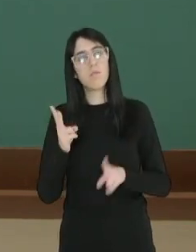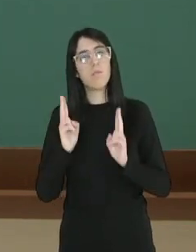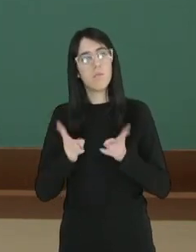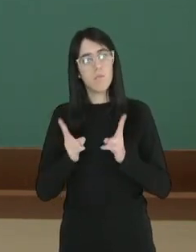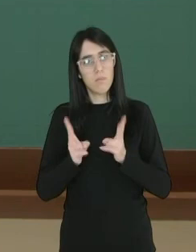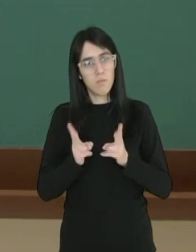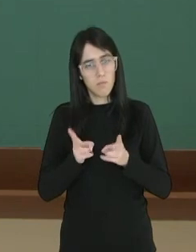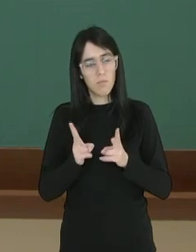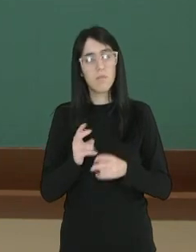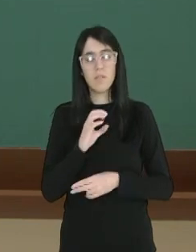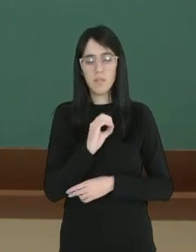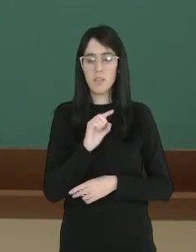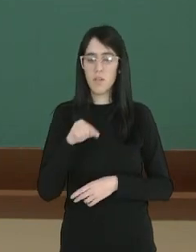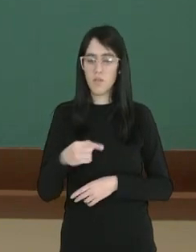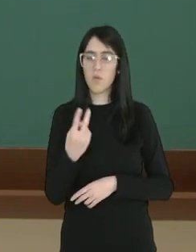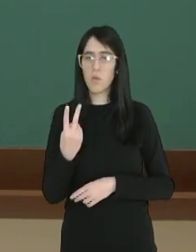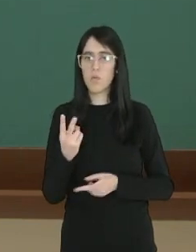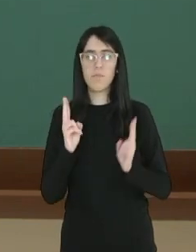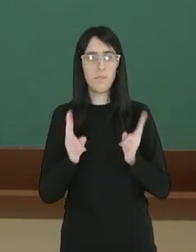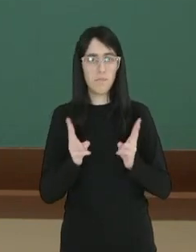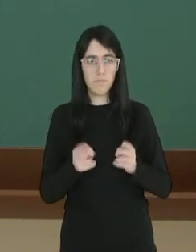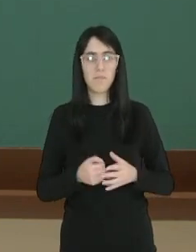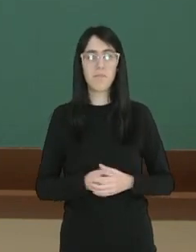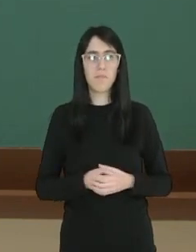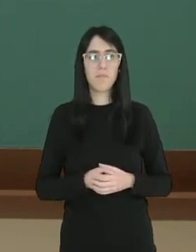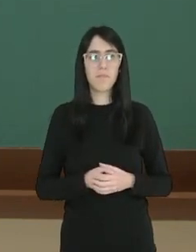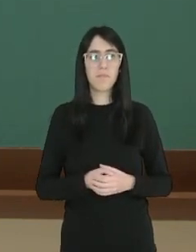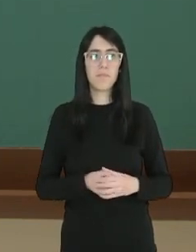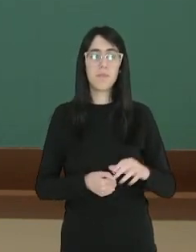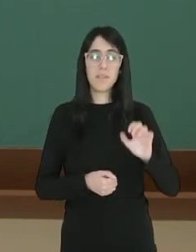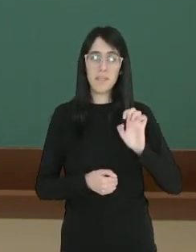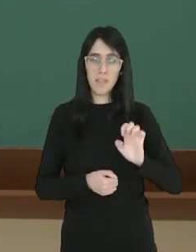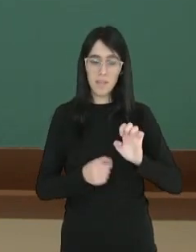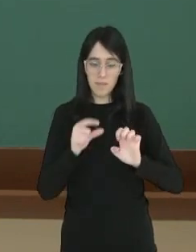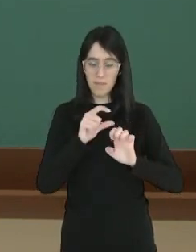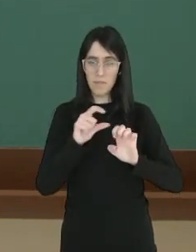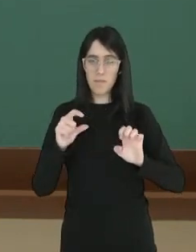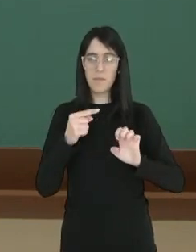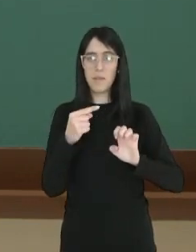o próprio 0,2, igual a E elevado na